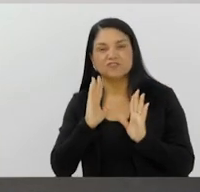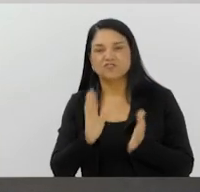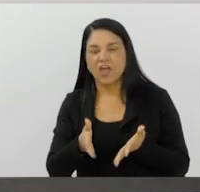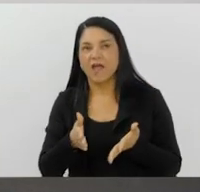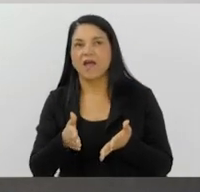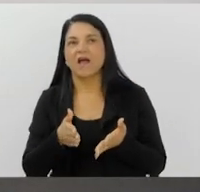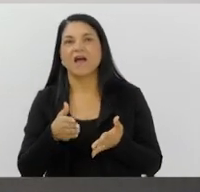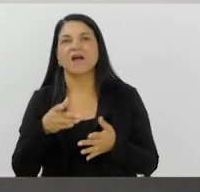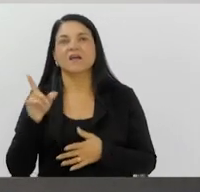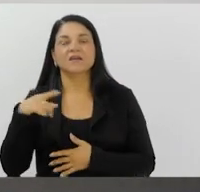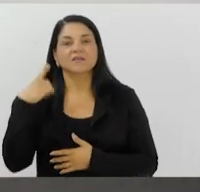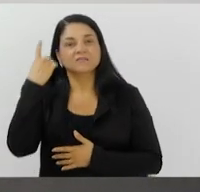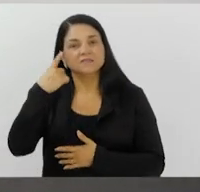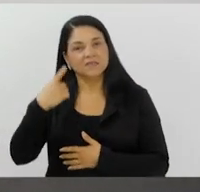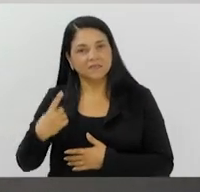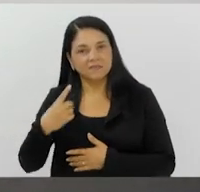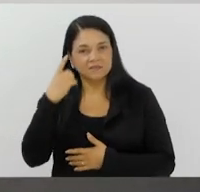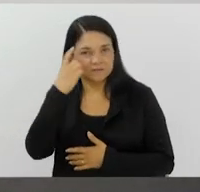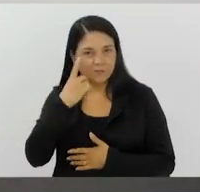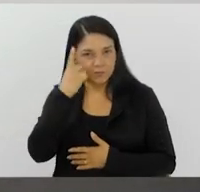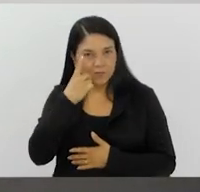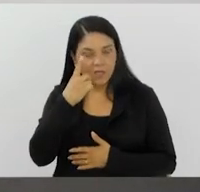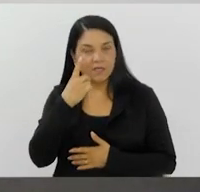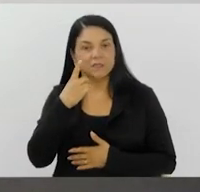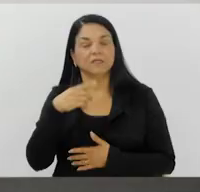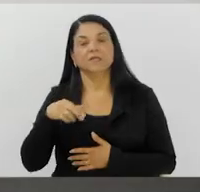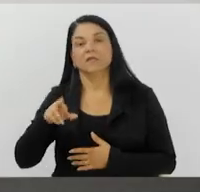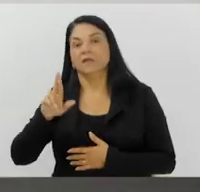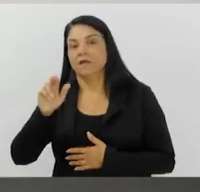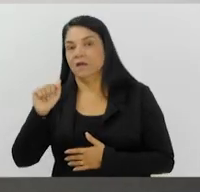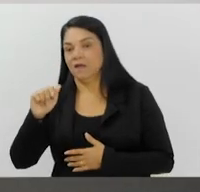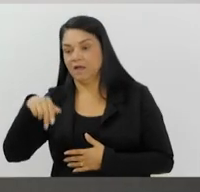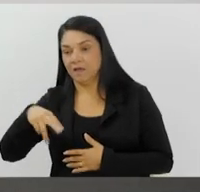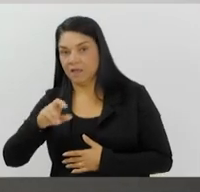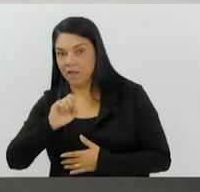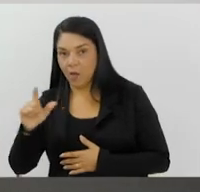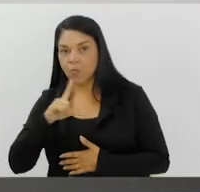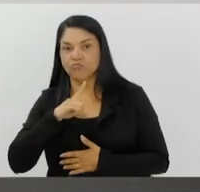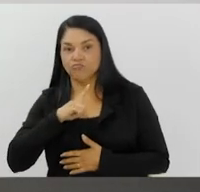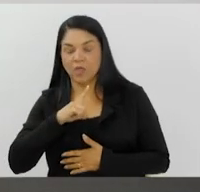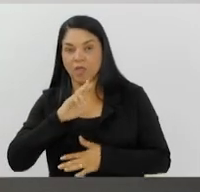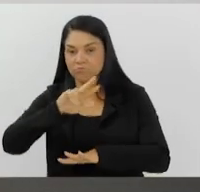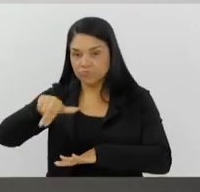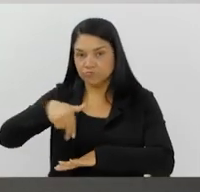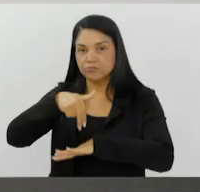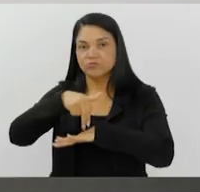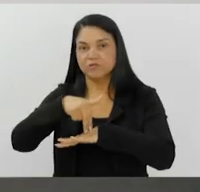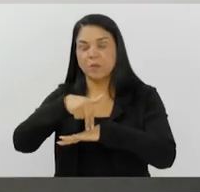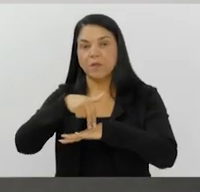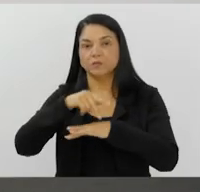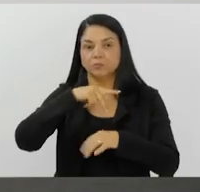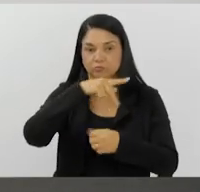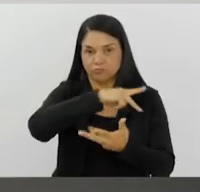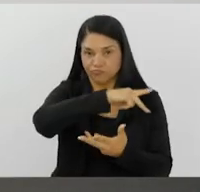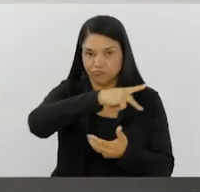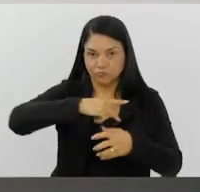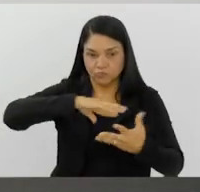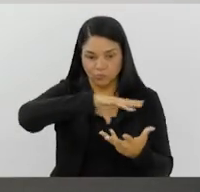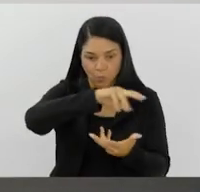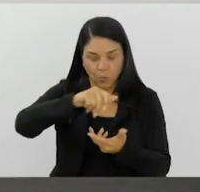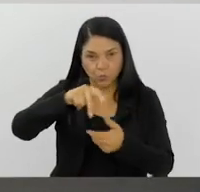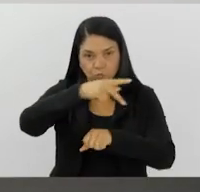adiantou a Dani né Eh e também a Raquel posturas né e posicionamentos internacionais muito críticos